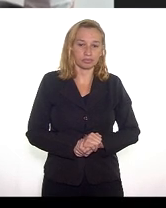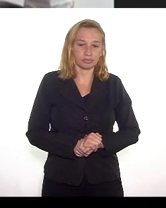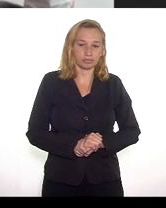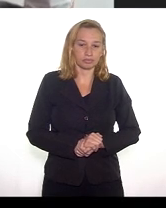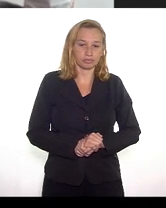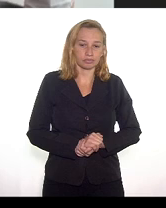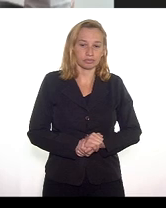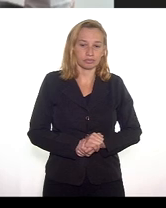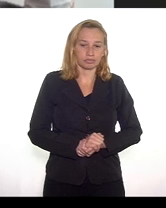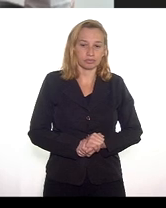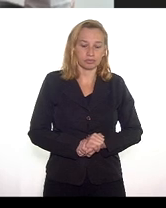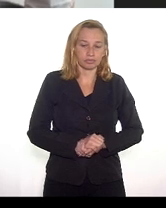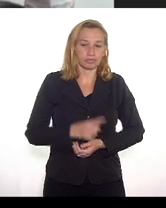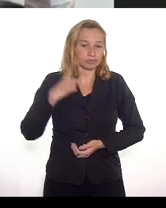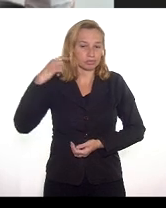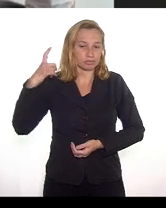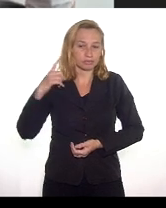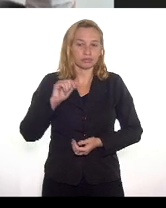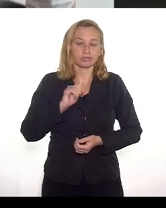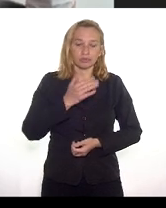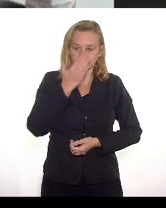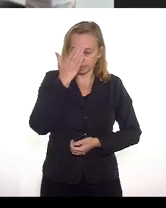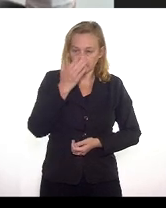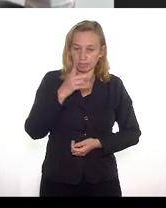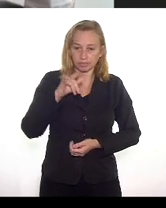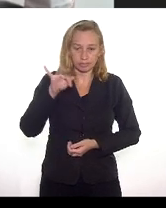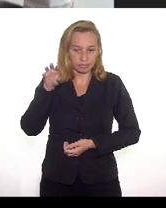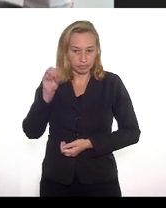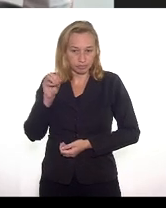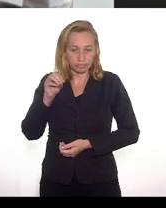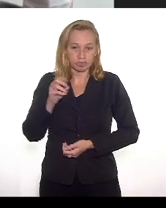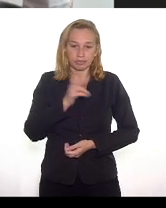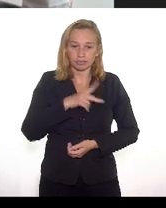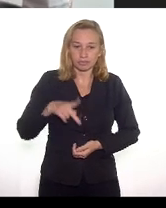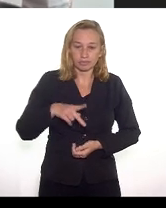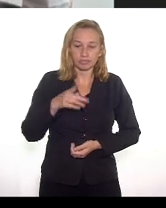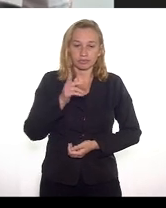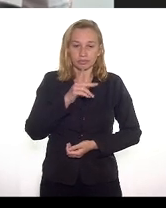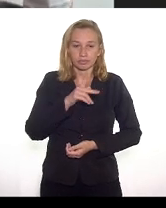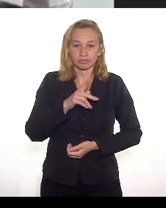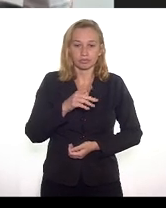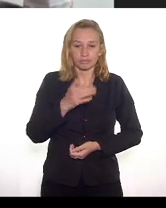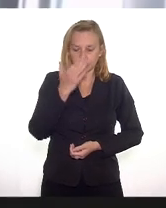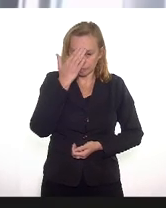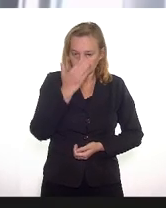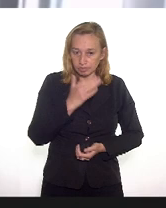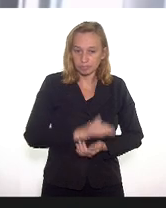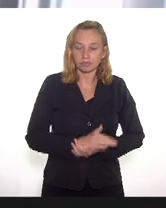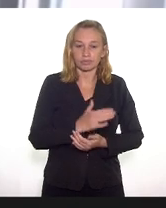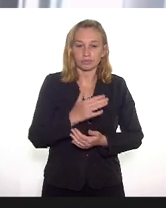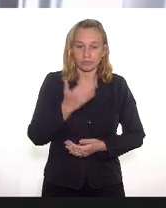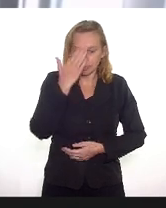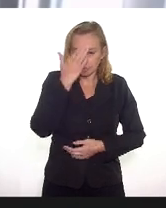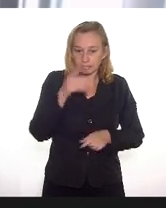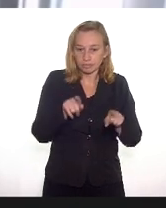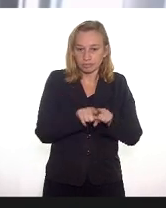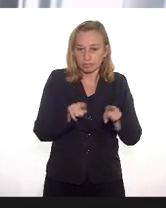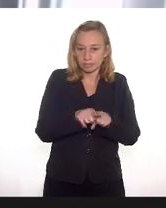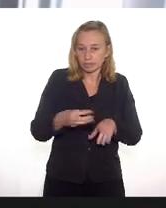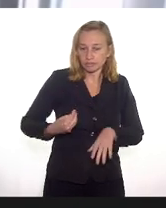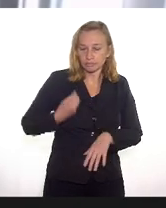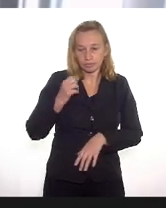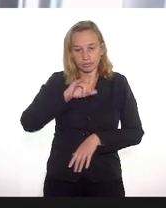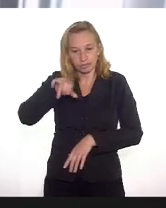O microfone está fechado, Waldeck. Obrigado, Flávio. Obrigado, professor Lincoln. Agradeço também pela participação da